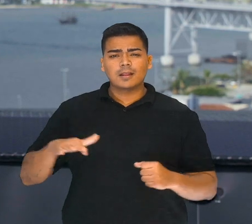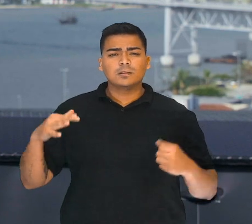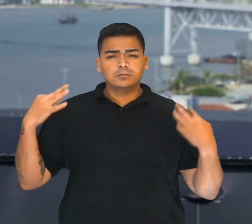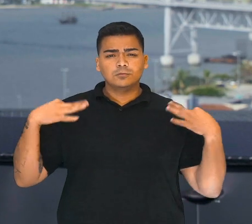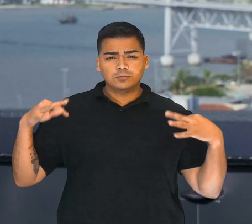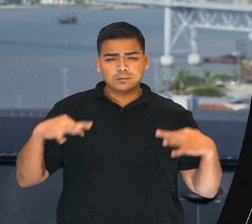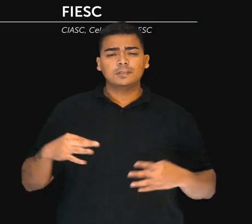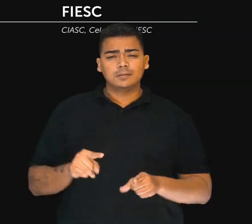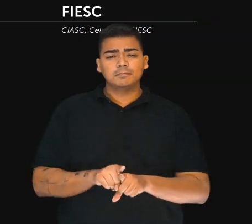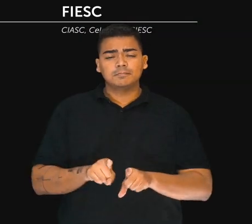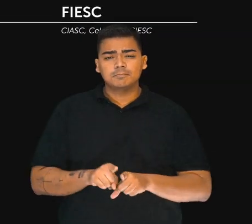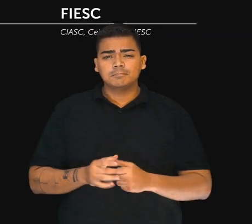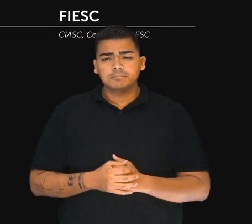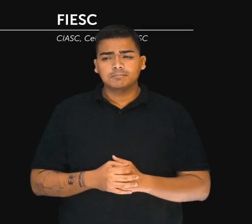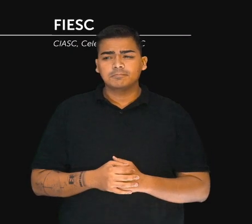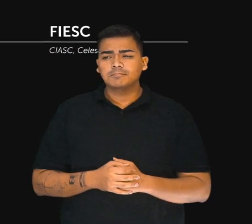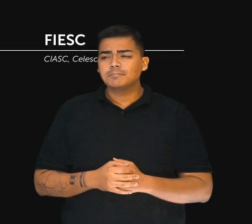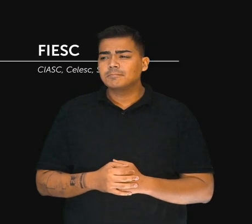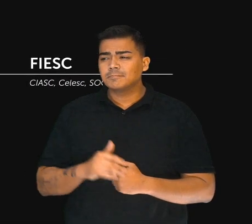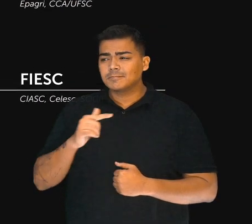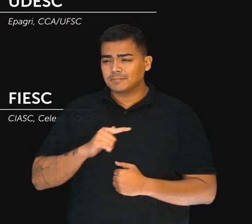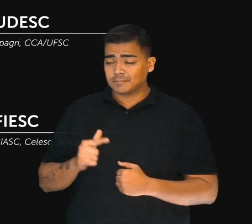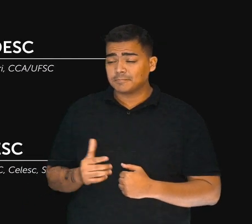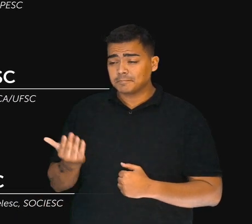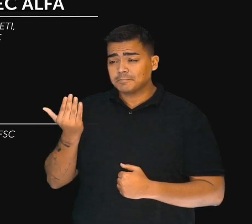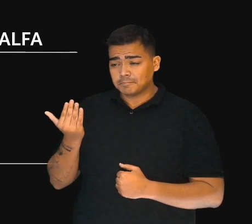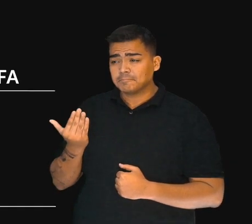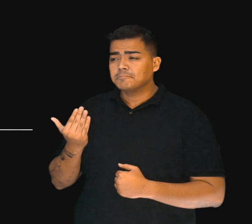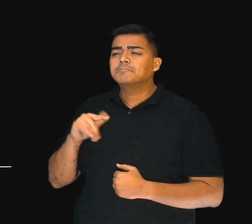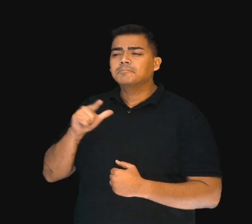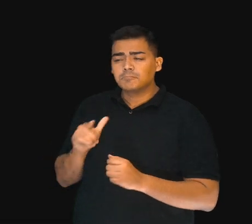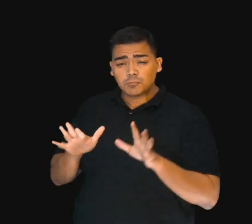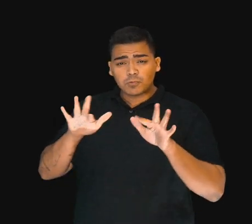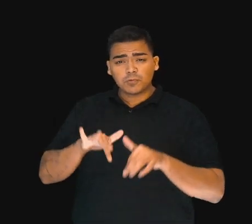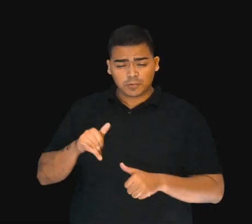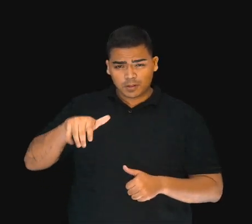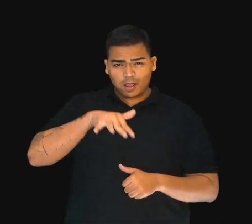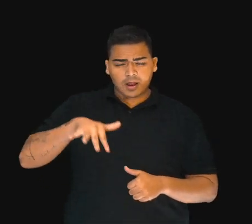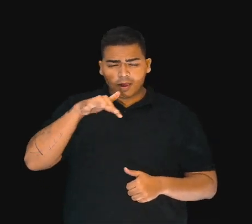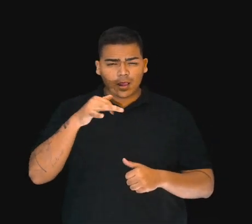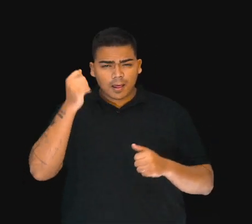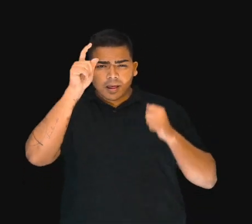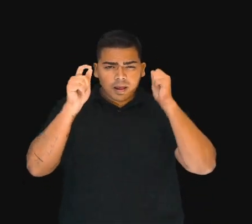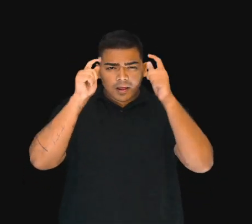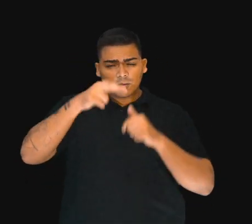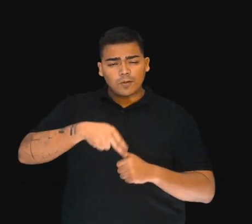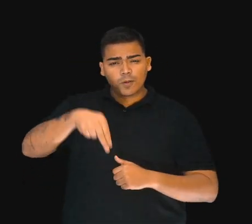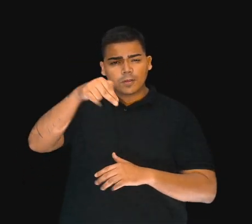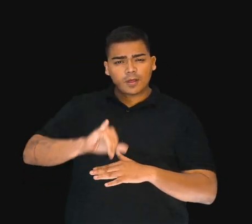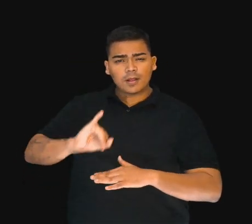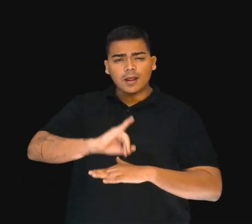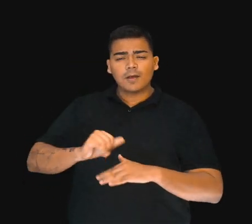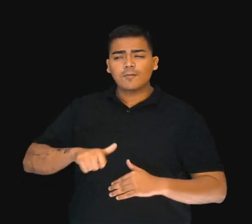rota turística também. E culminando aqui no Sapiens Park, que é o fim da Rota de Inovação, né, que é no norte da